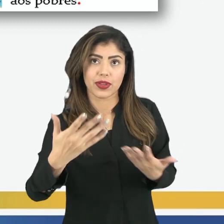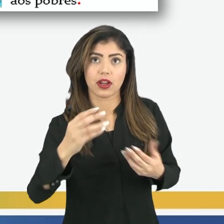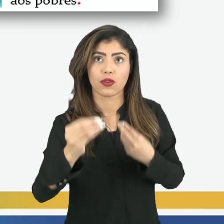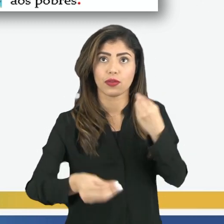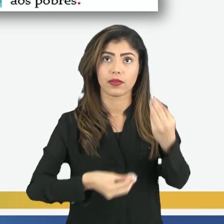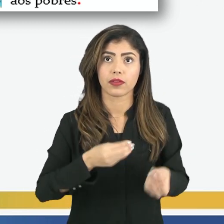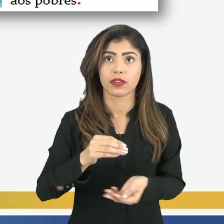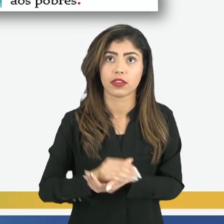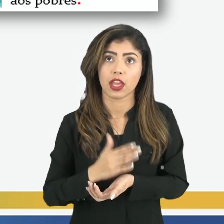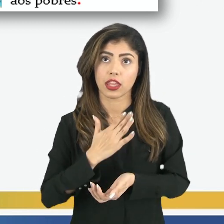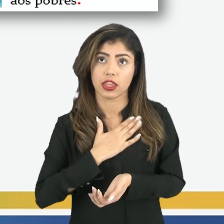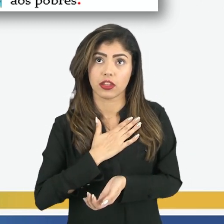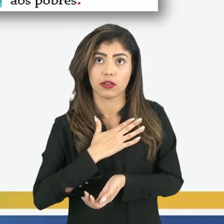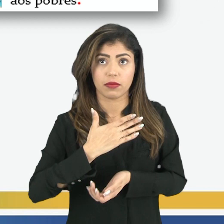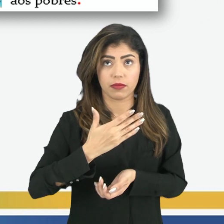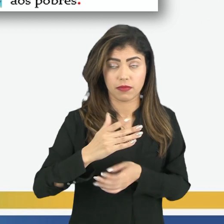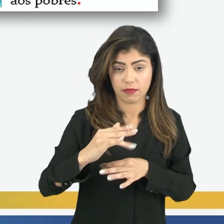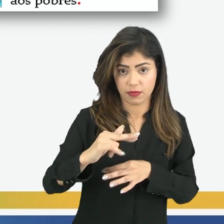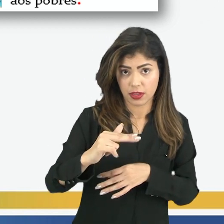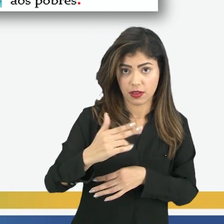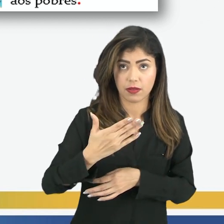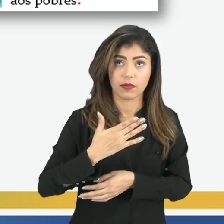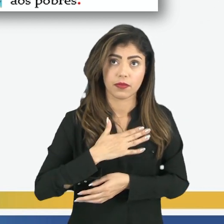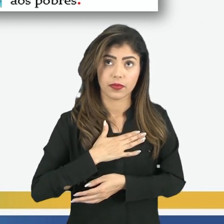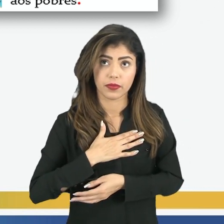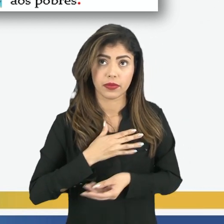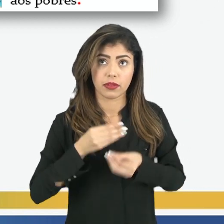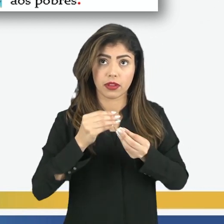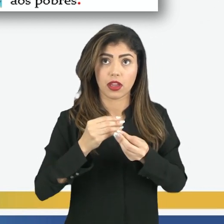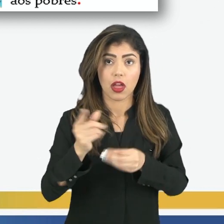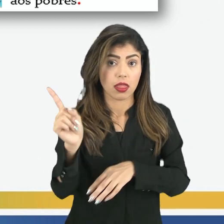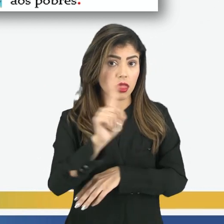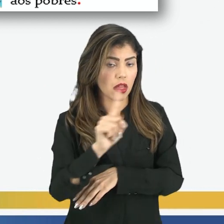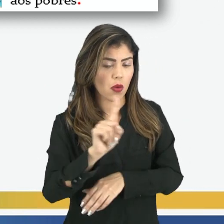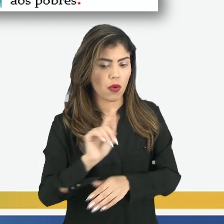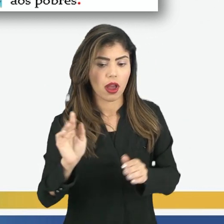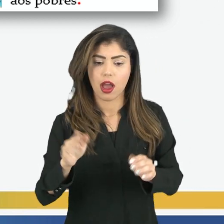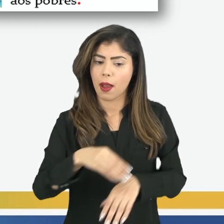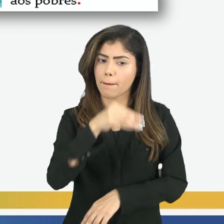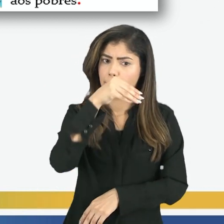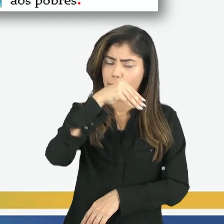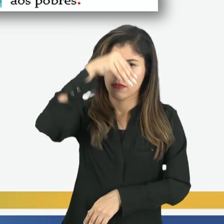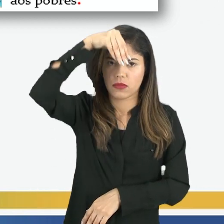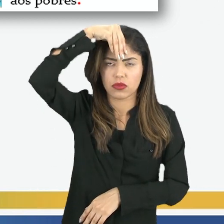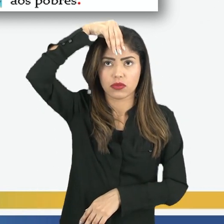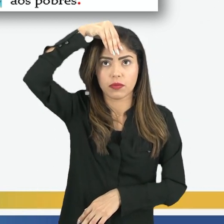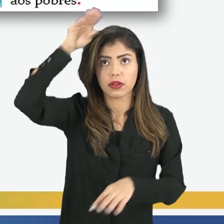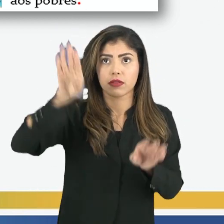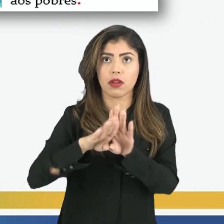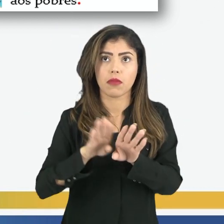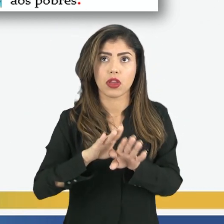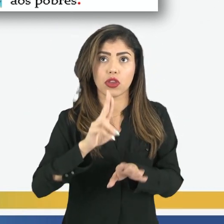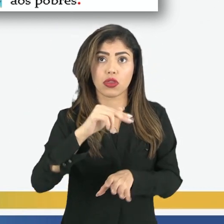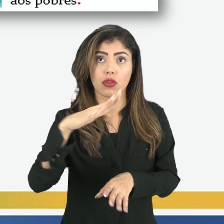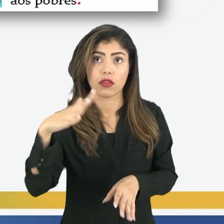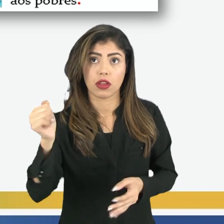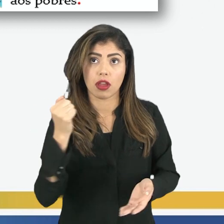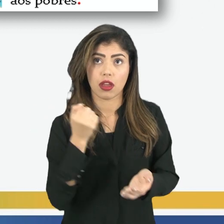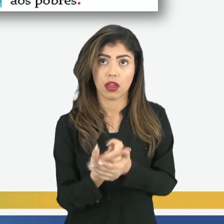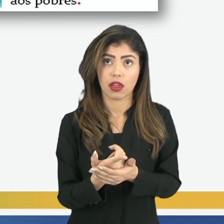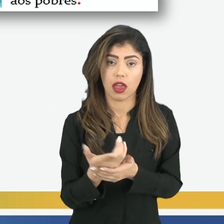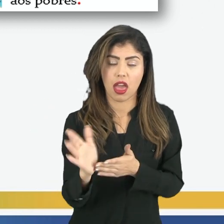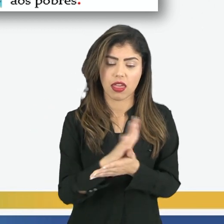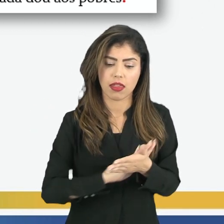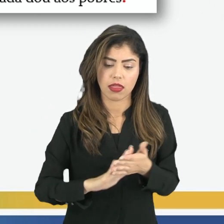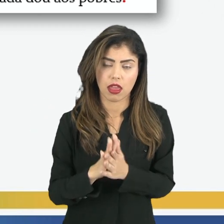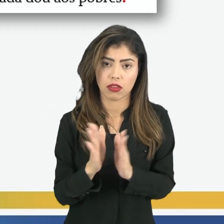ficaria. Deixo os meus bens à minha irmã, não ao meu sobrinho, jamais será paga a conta do padeiro, nada dou aos